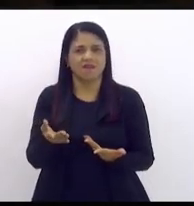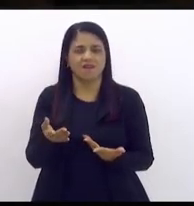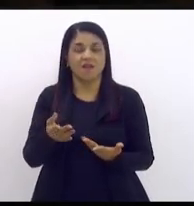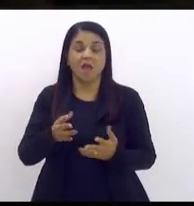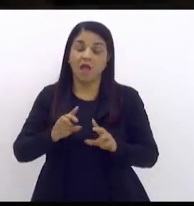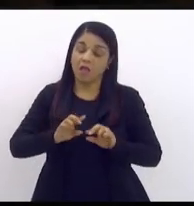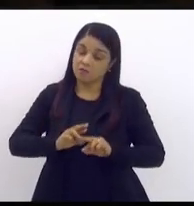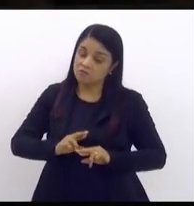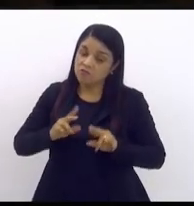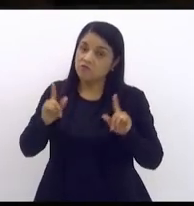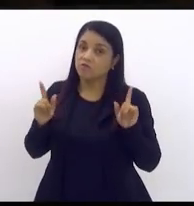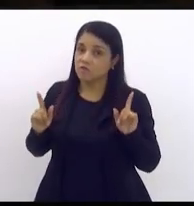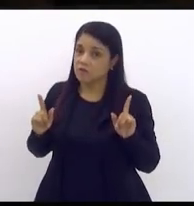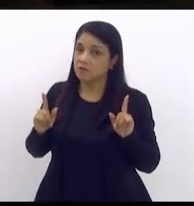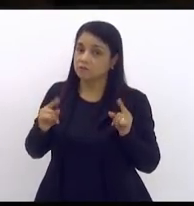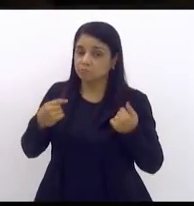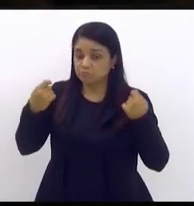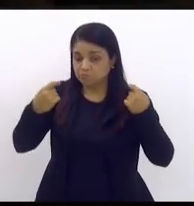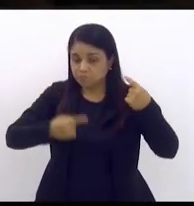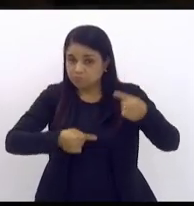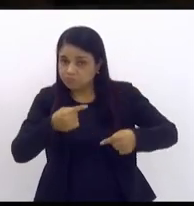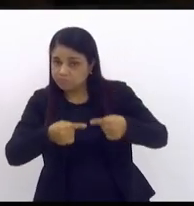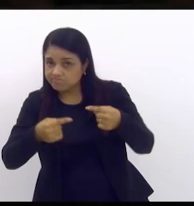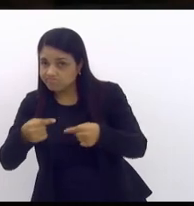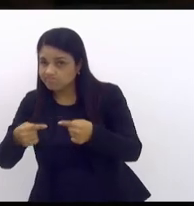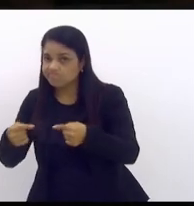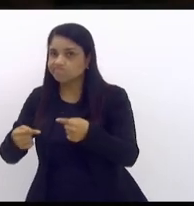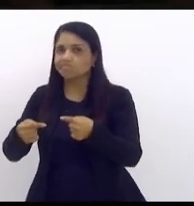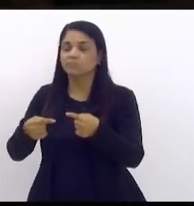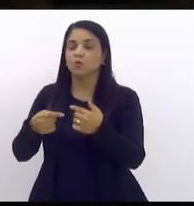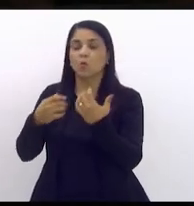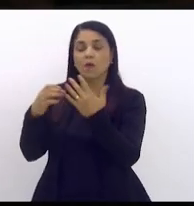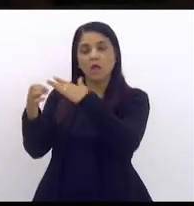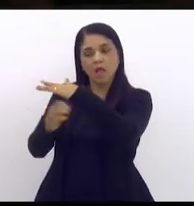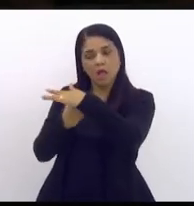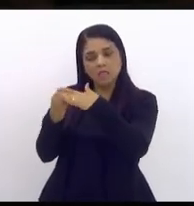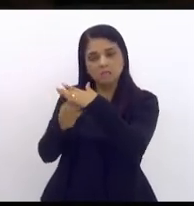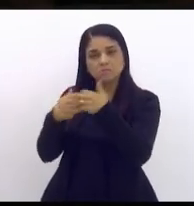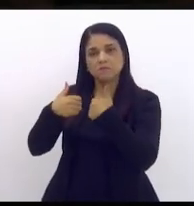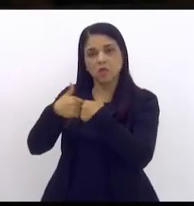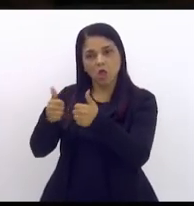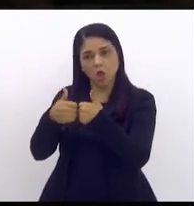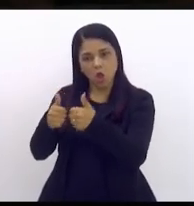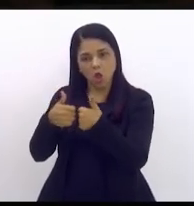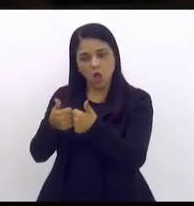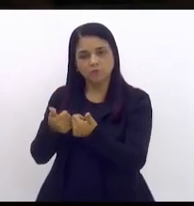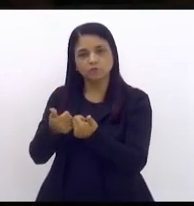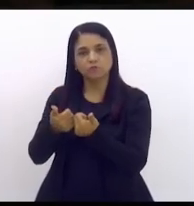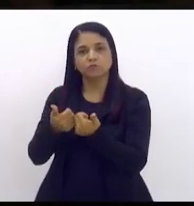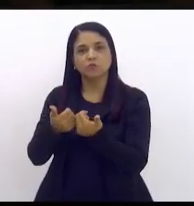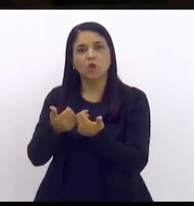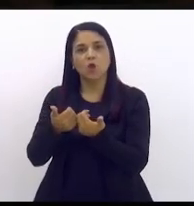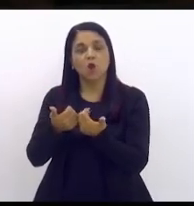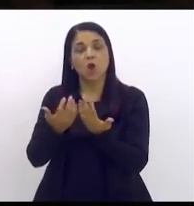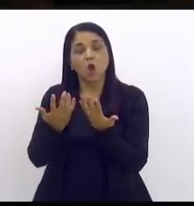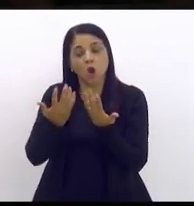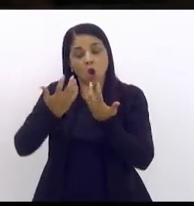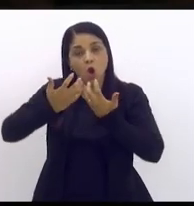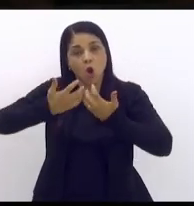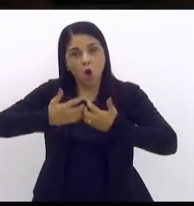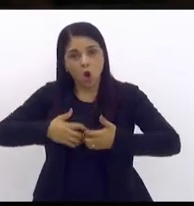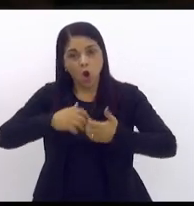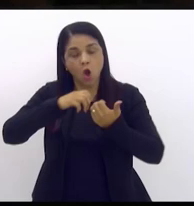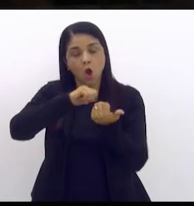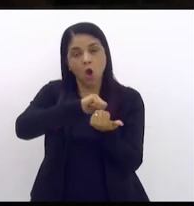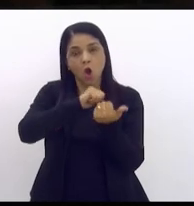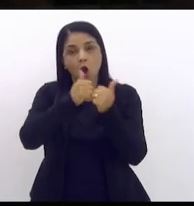aí sim a gente poderia debater uma forma das empresas de ônibus compensarem isso na tarifa, compensarem com